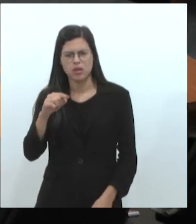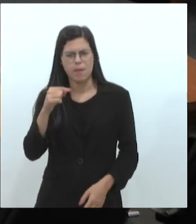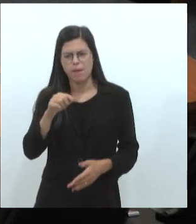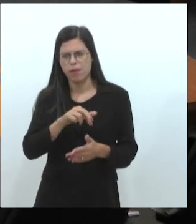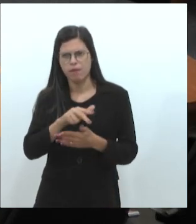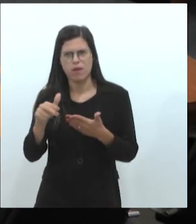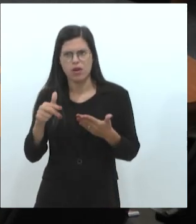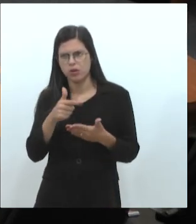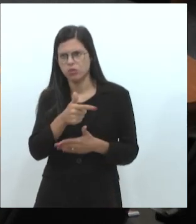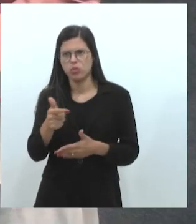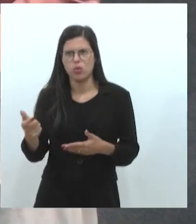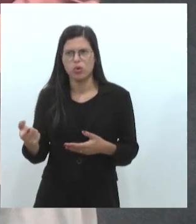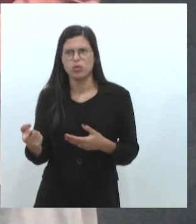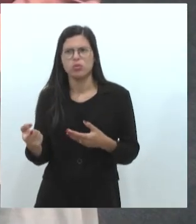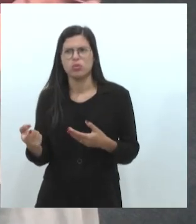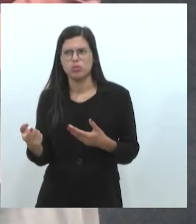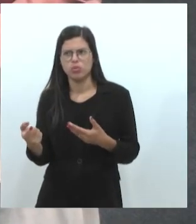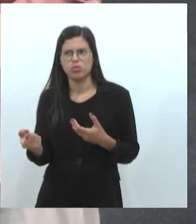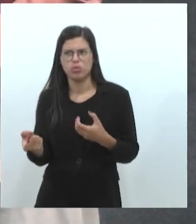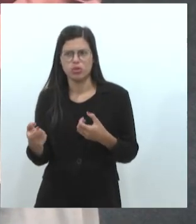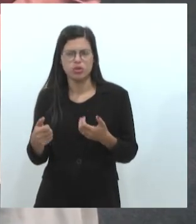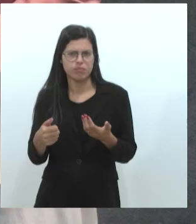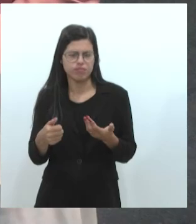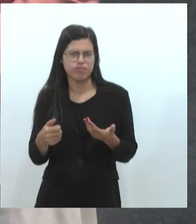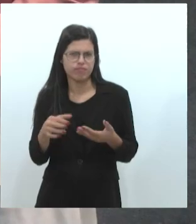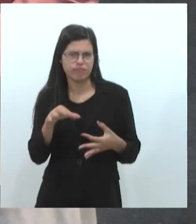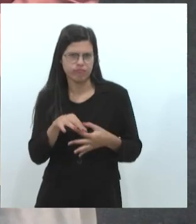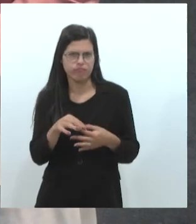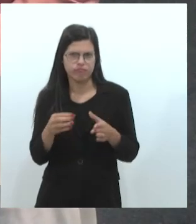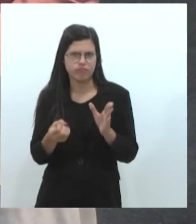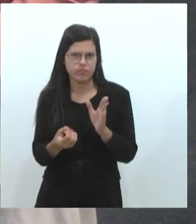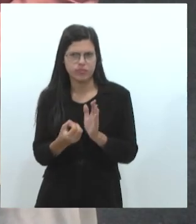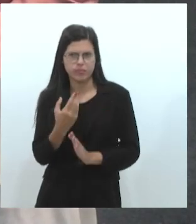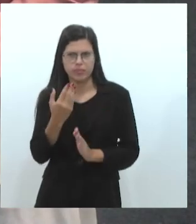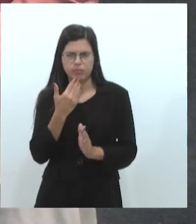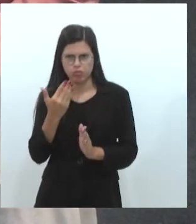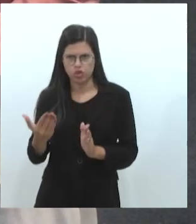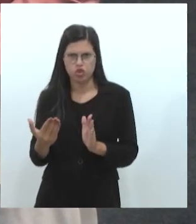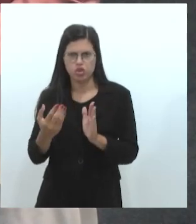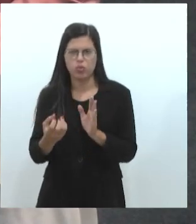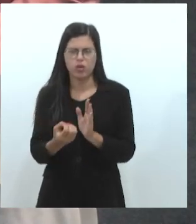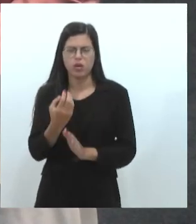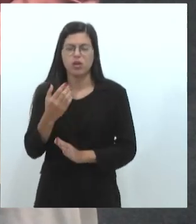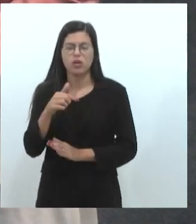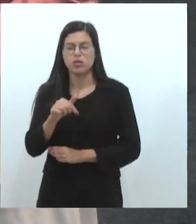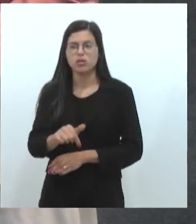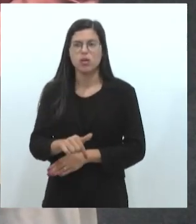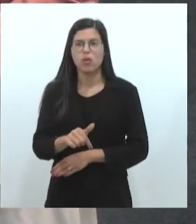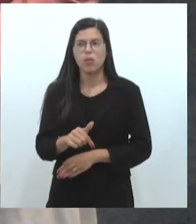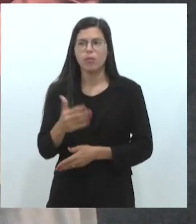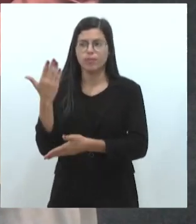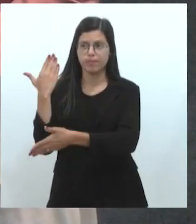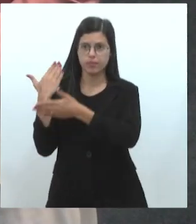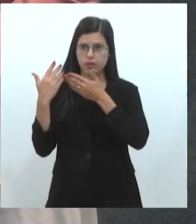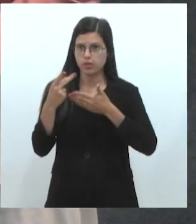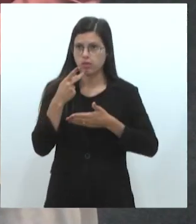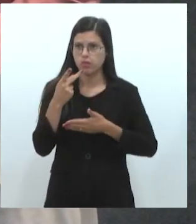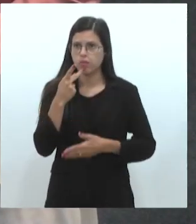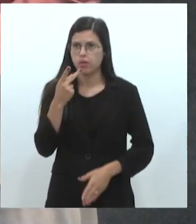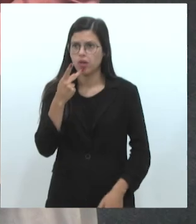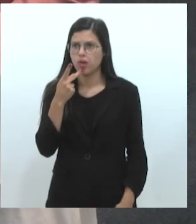também acabei me associando, mas a iniciativa da Dani Monteiro. Na época, eu disse, e até uma